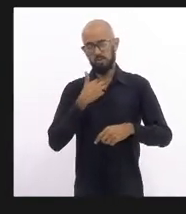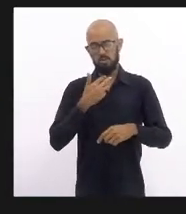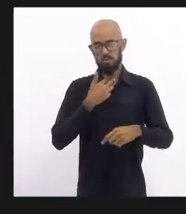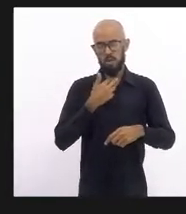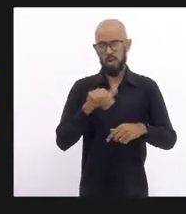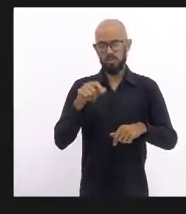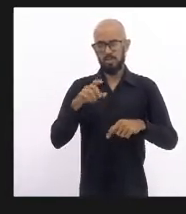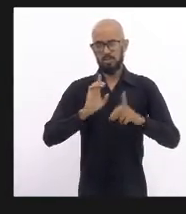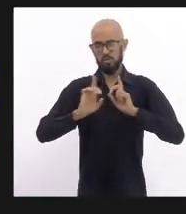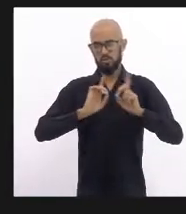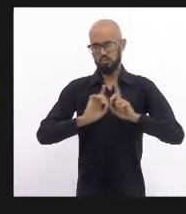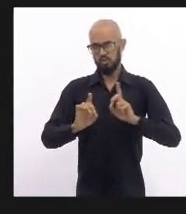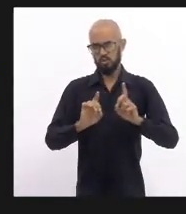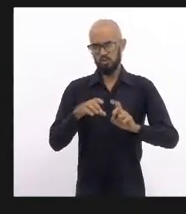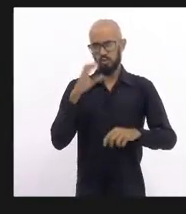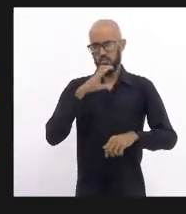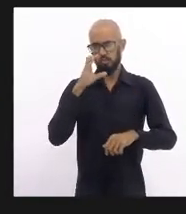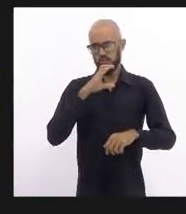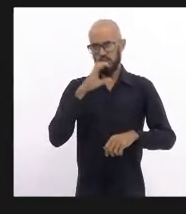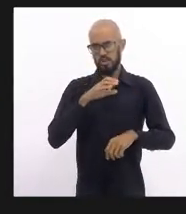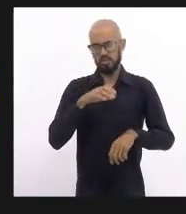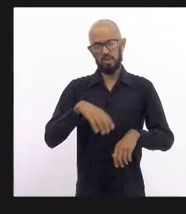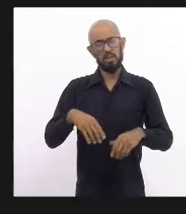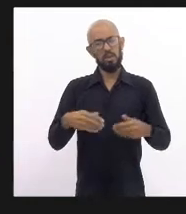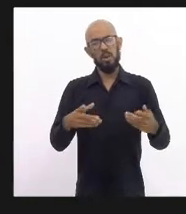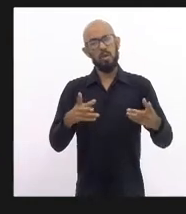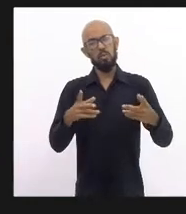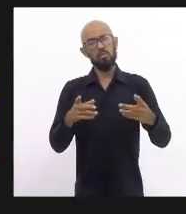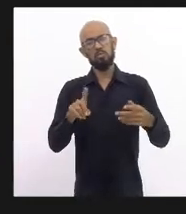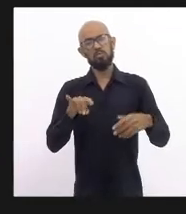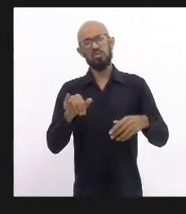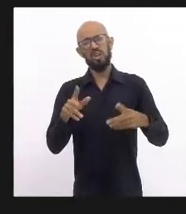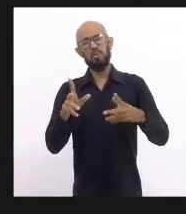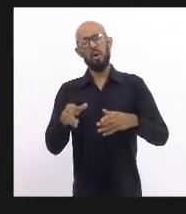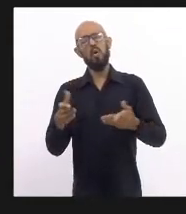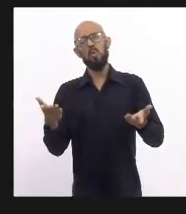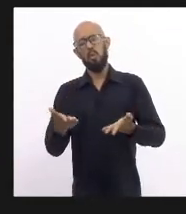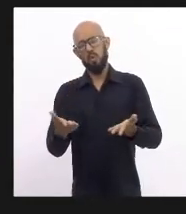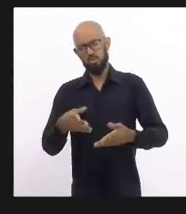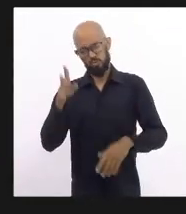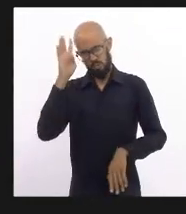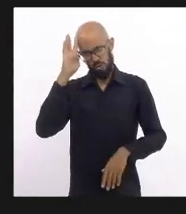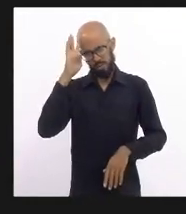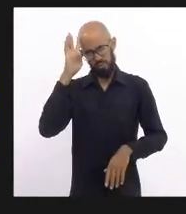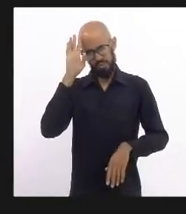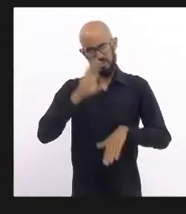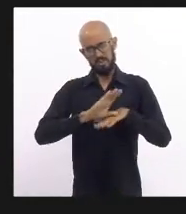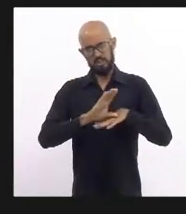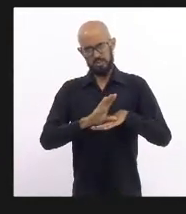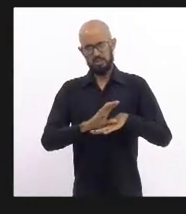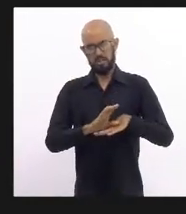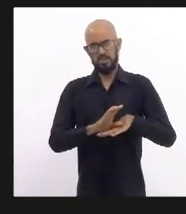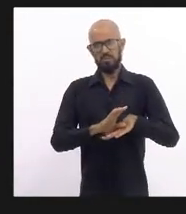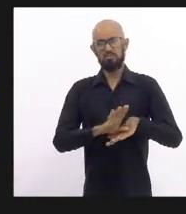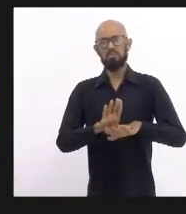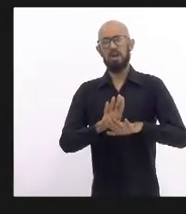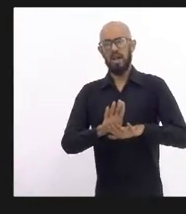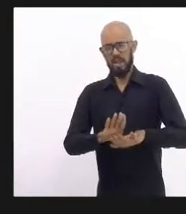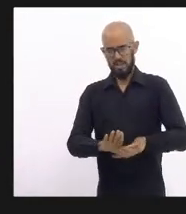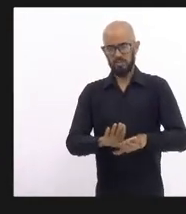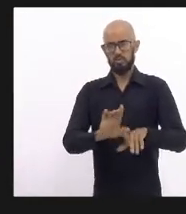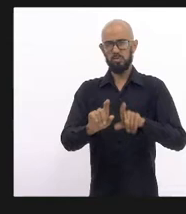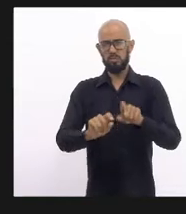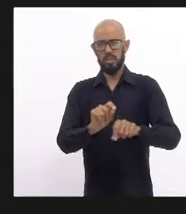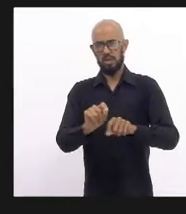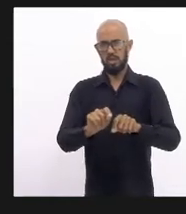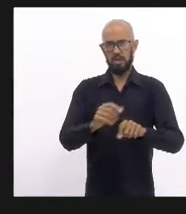discutido em caráter de urgência numa quarta-feira de cinza, salvo o melhor juízo, salvo a vontade da presidência. Agora, o meu encaminhamento é no sentido que a gente tire o